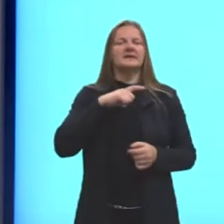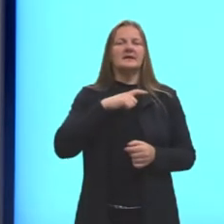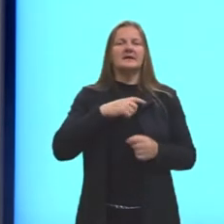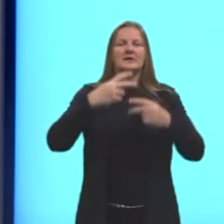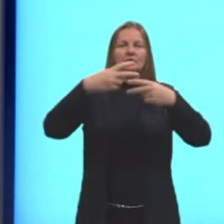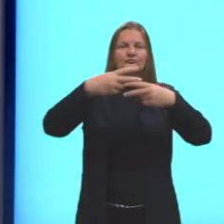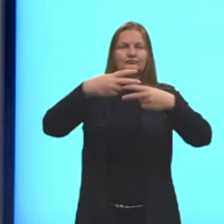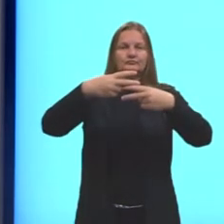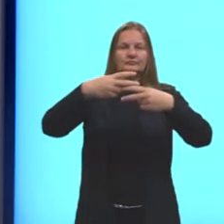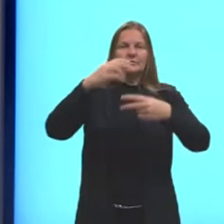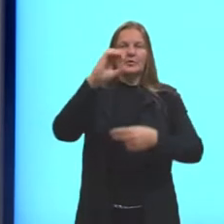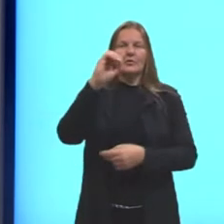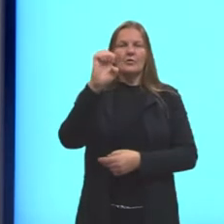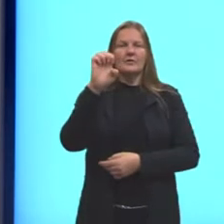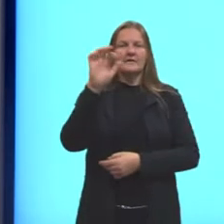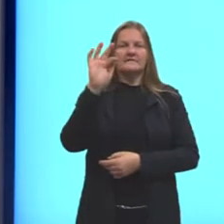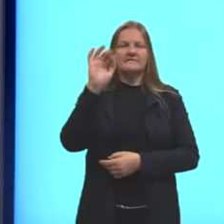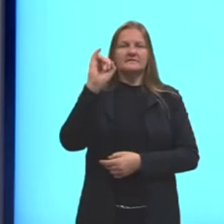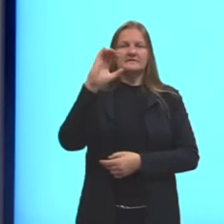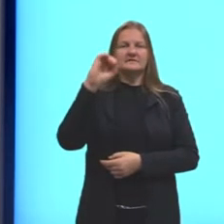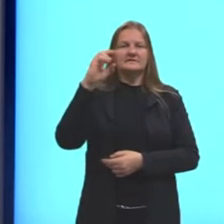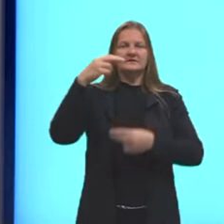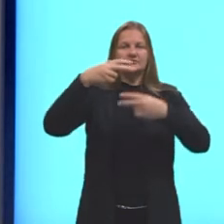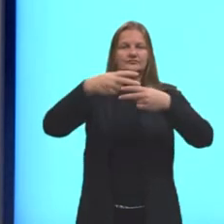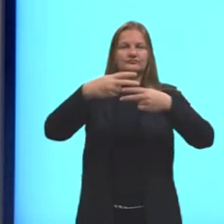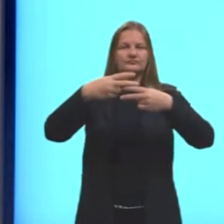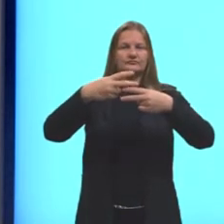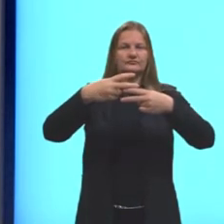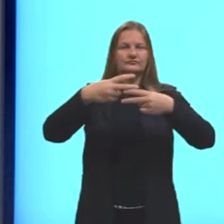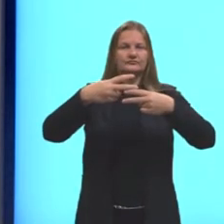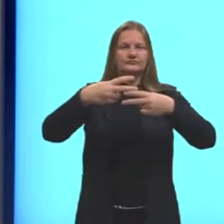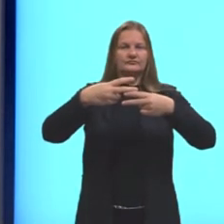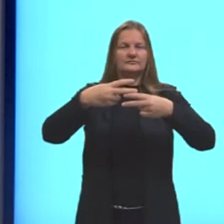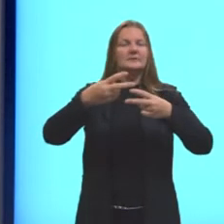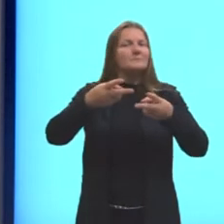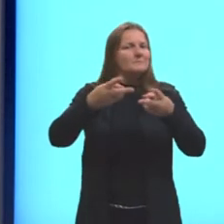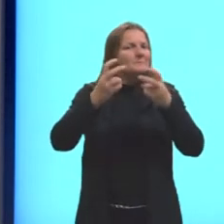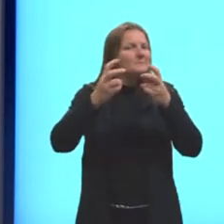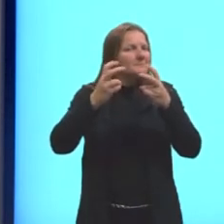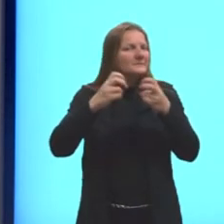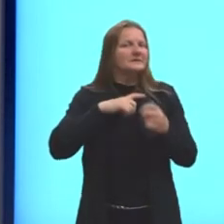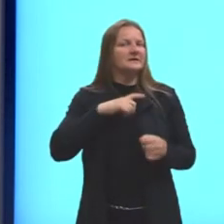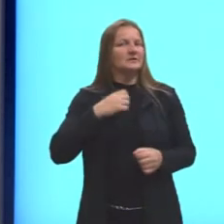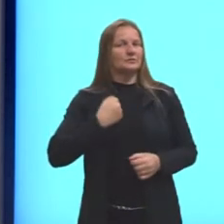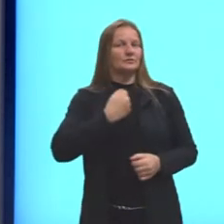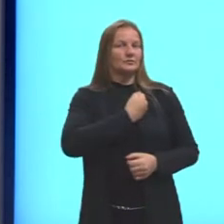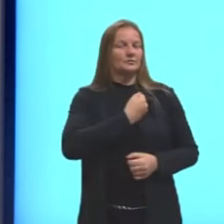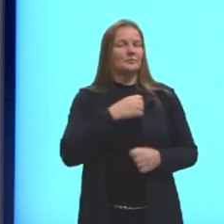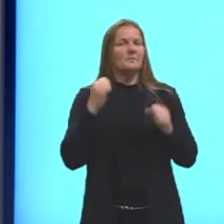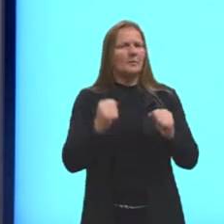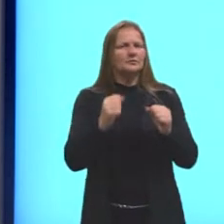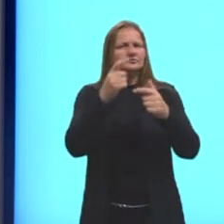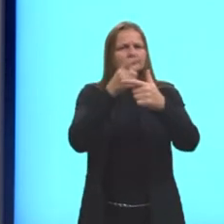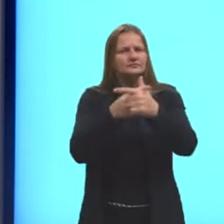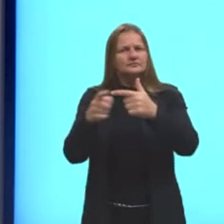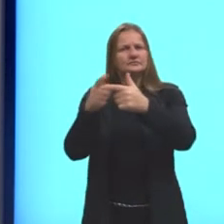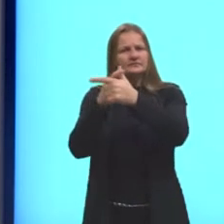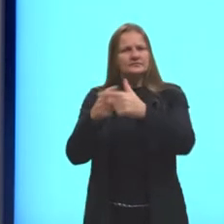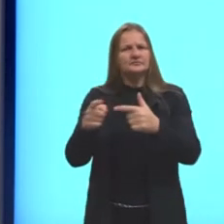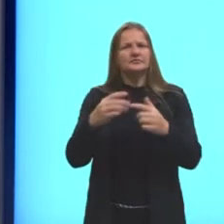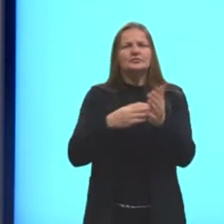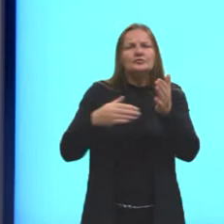ele coeficientes são os números Então nós vamos ver se existe um número que pode dividir